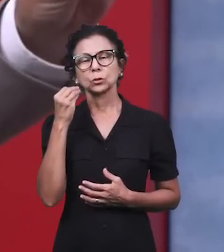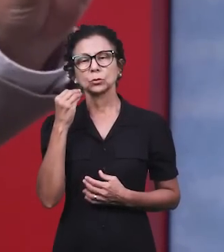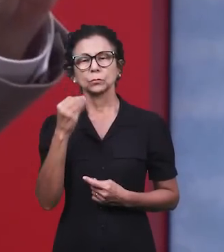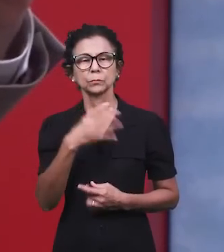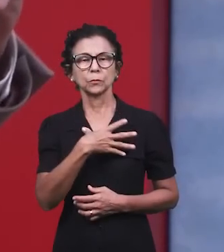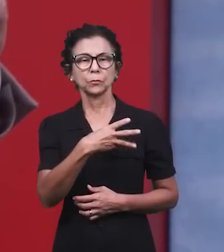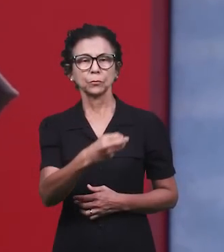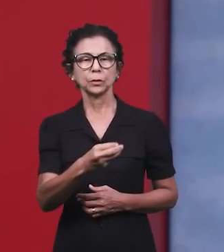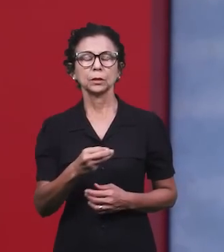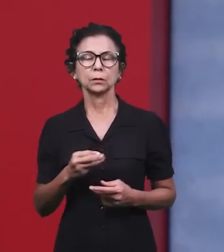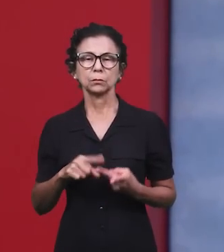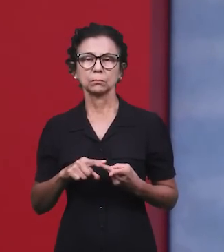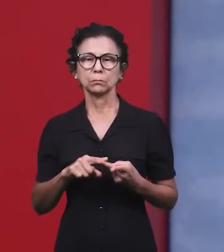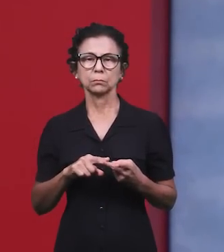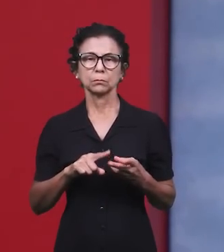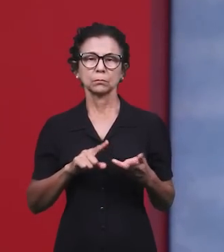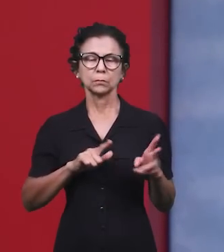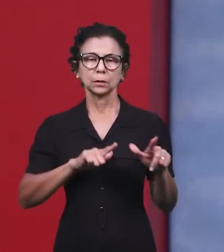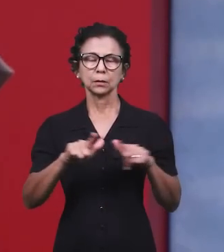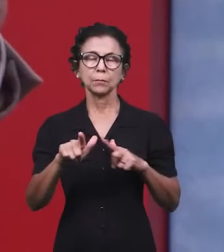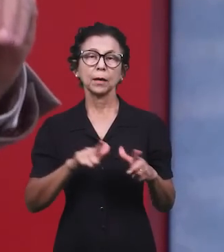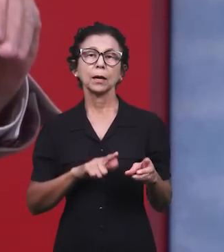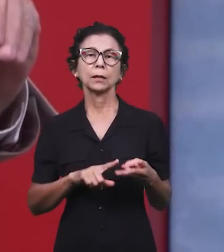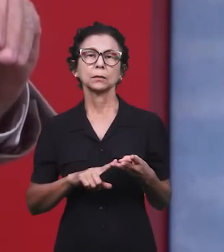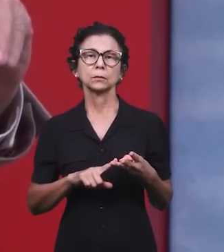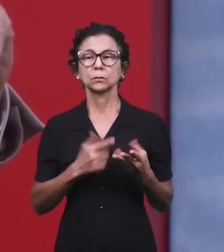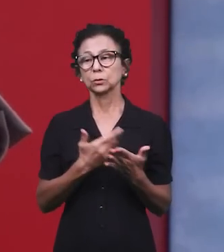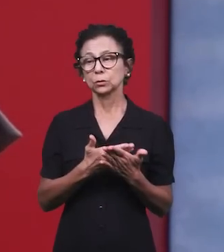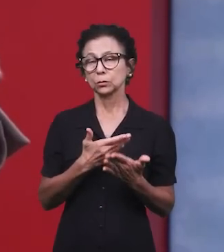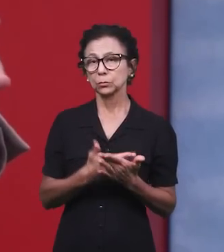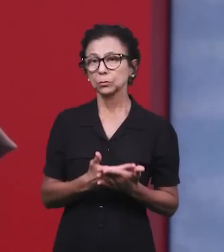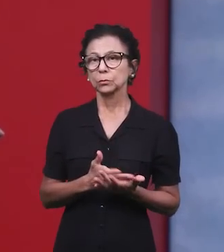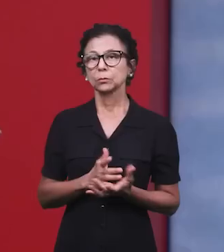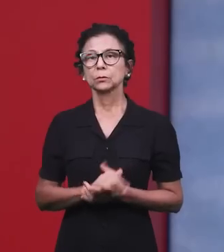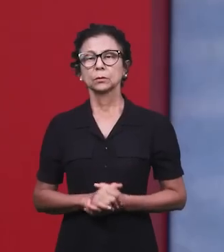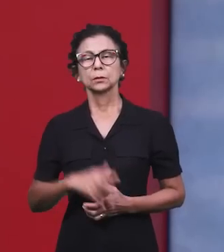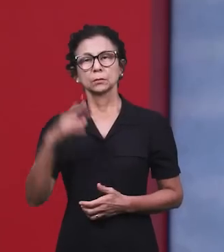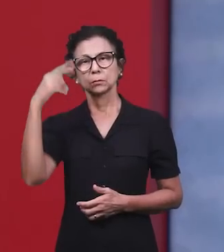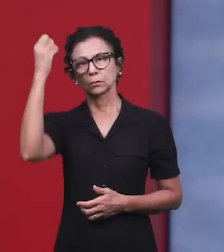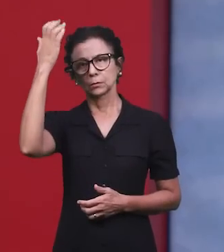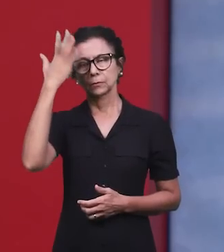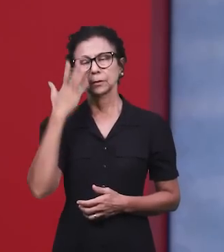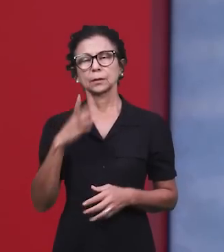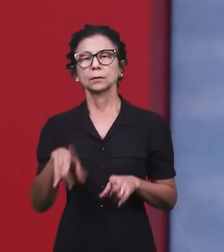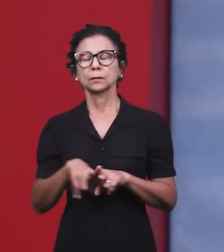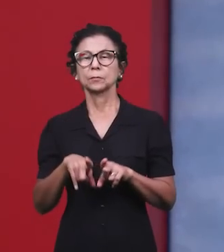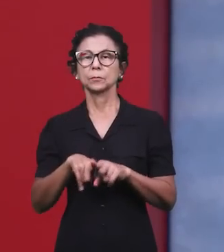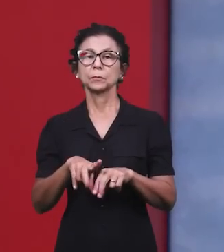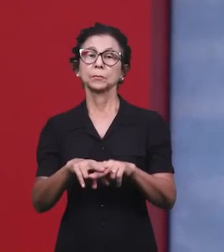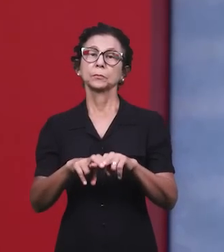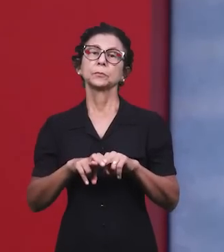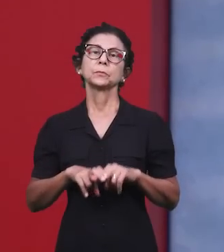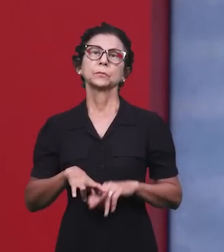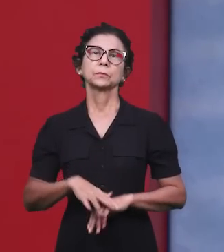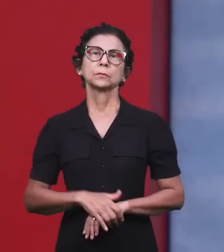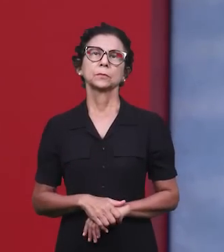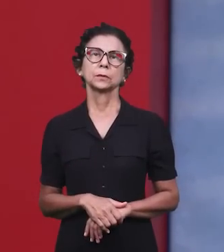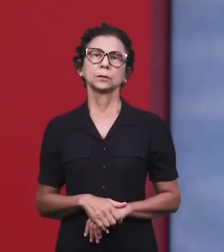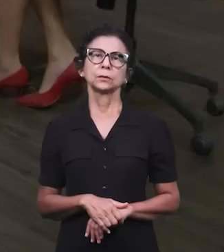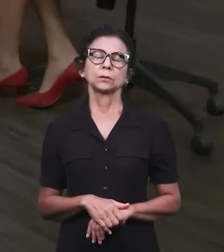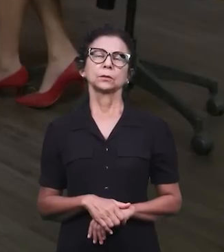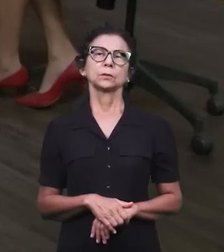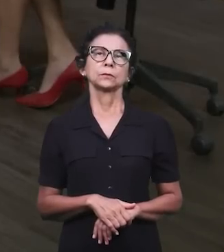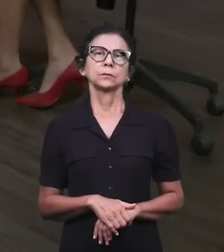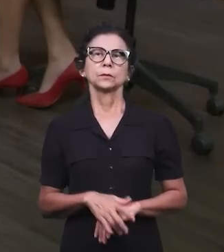seu trabalho, pelo seu estudo, que é direcionado pelo Senhor. Também tem esse motivo de jejuar, que é por obediência.